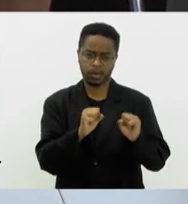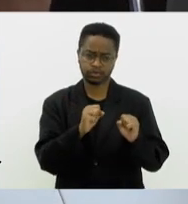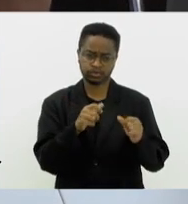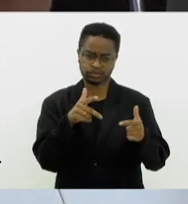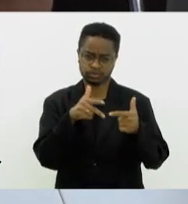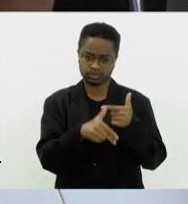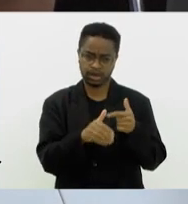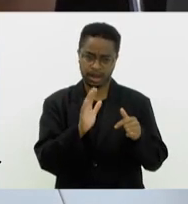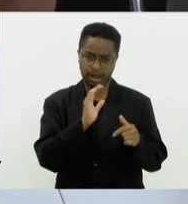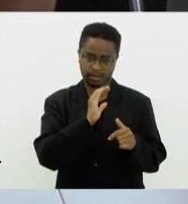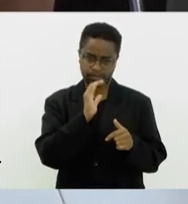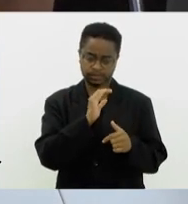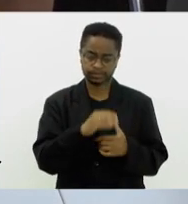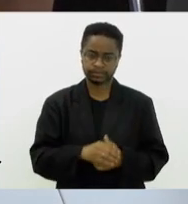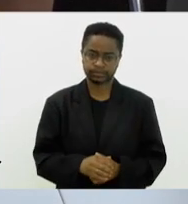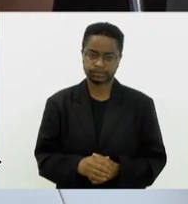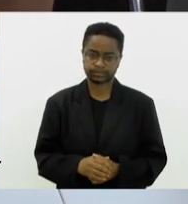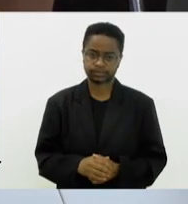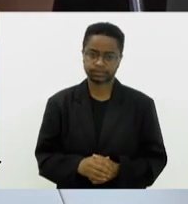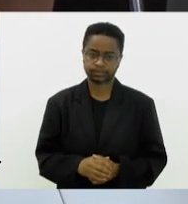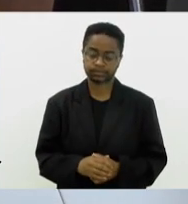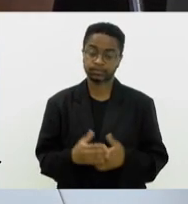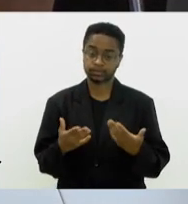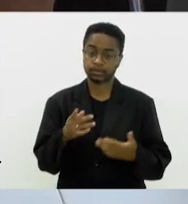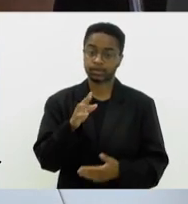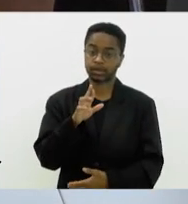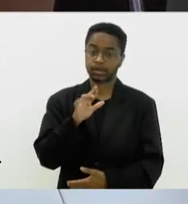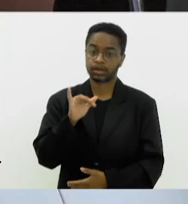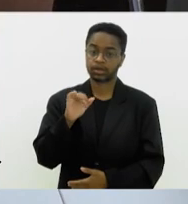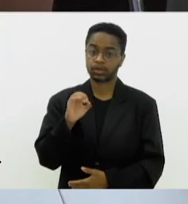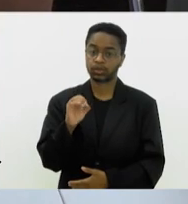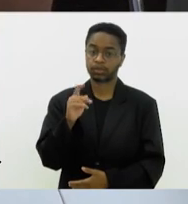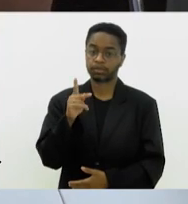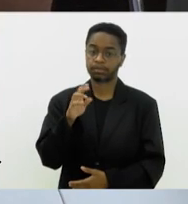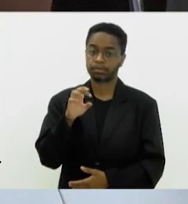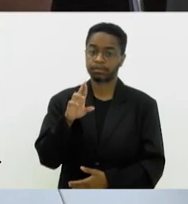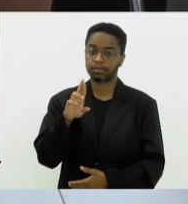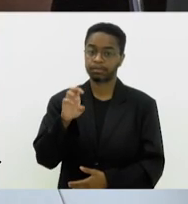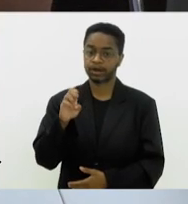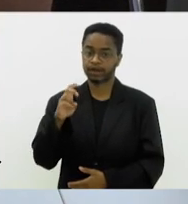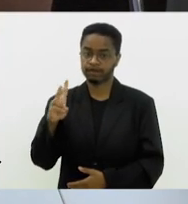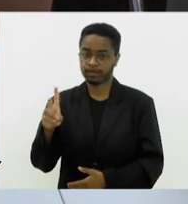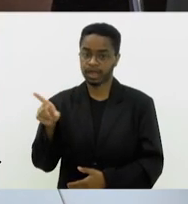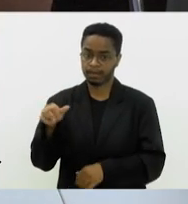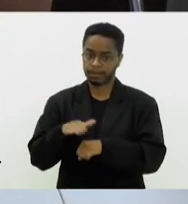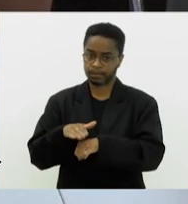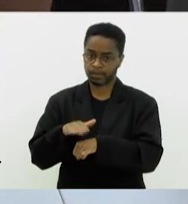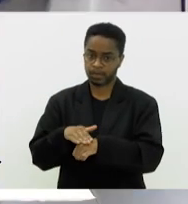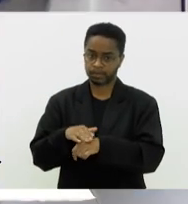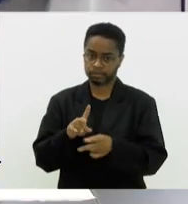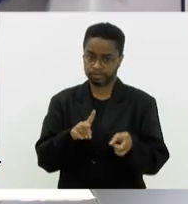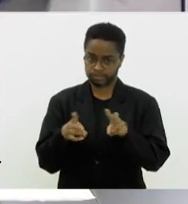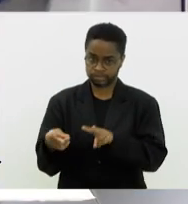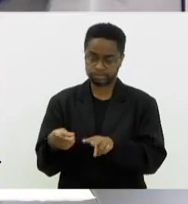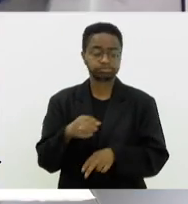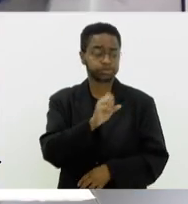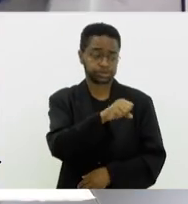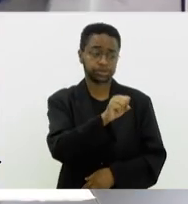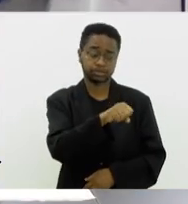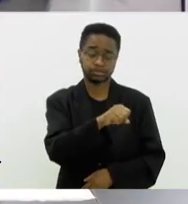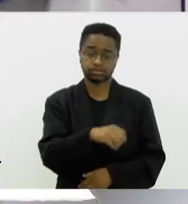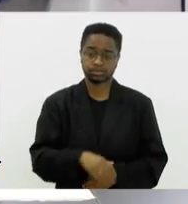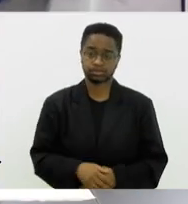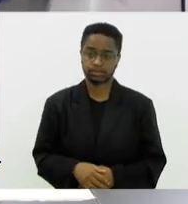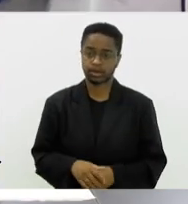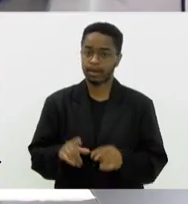interferência. Nesse caso, o Rio Previdência seria... Ele faria a transação? Sim. Mas